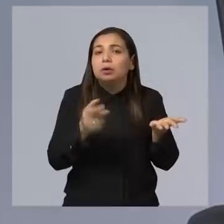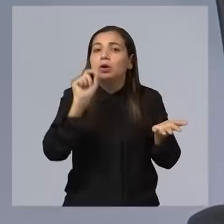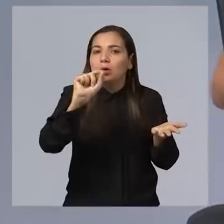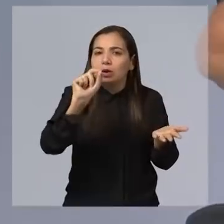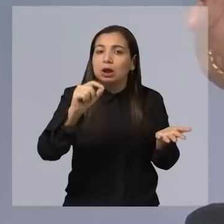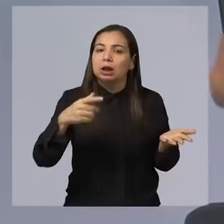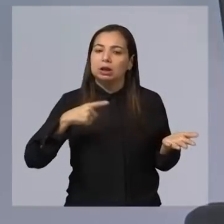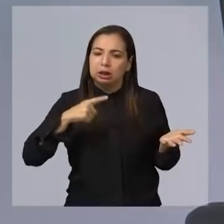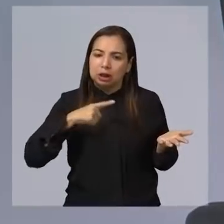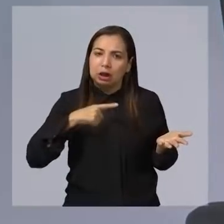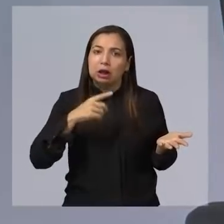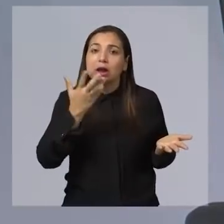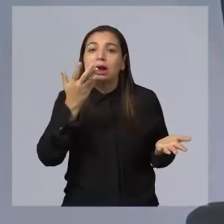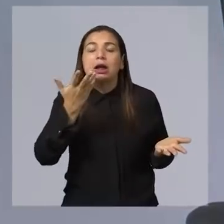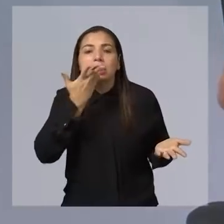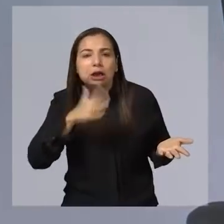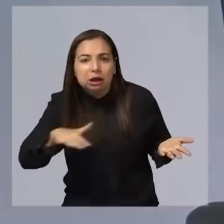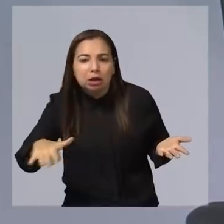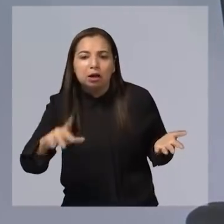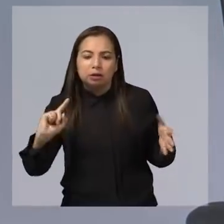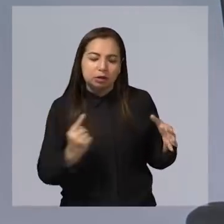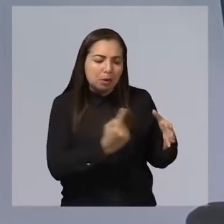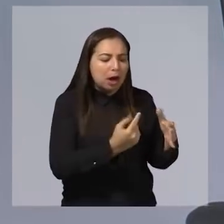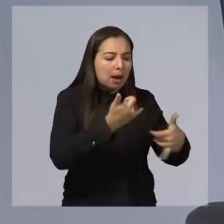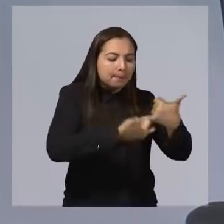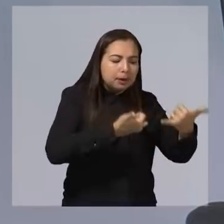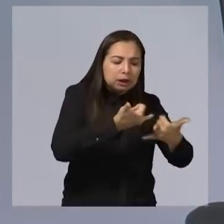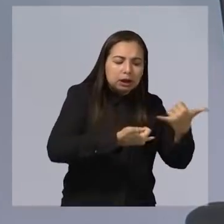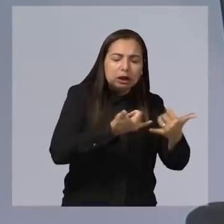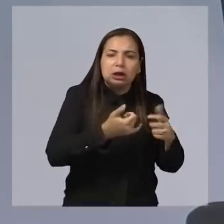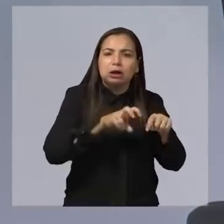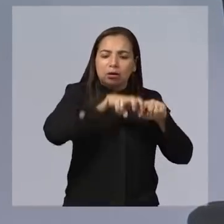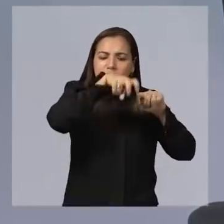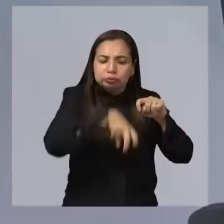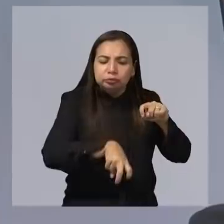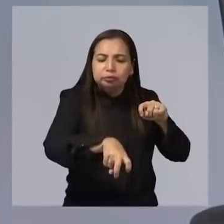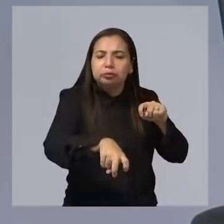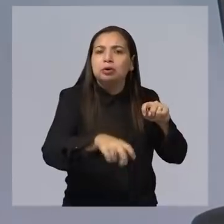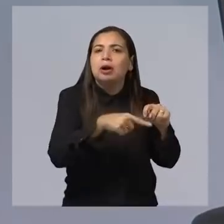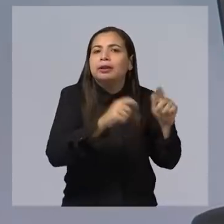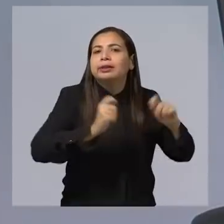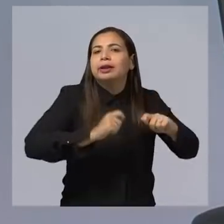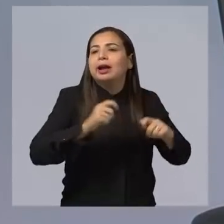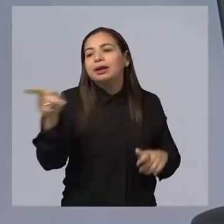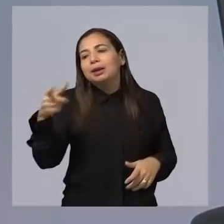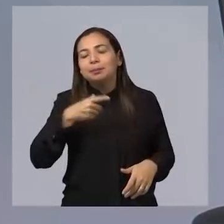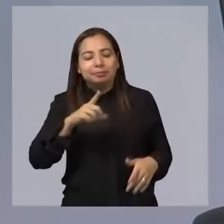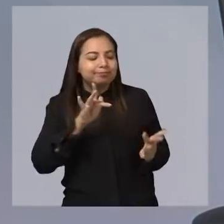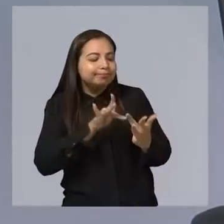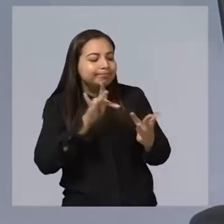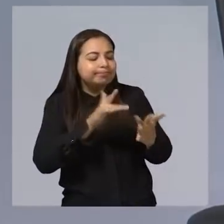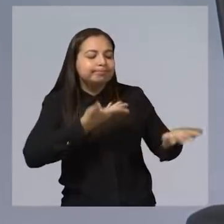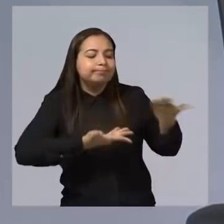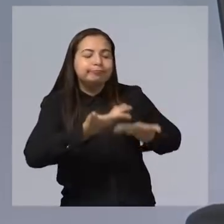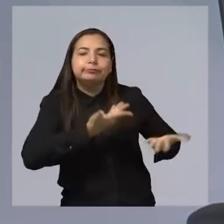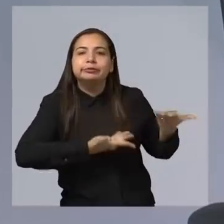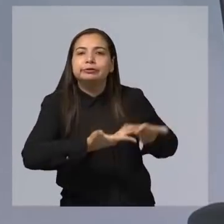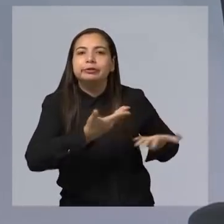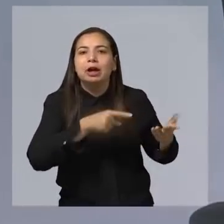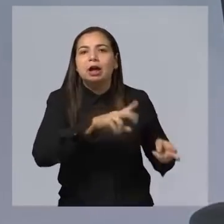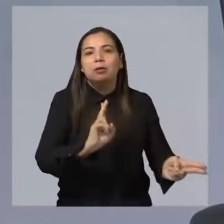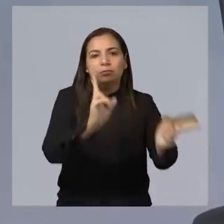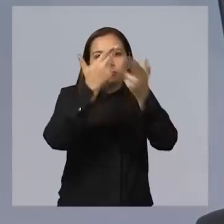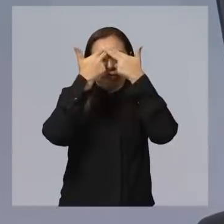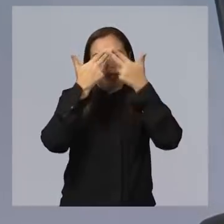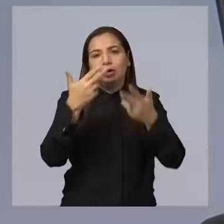lá, né, com uma brinquedo, escorregador, tudo. É. E aí a gente, mesma coisa, eu trago o preso, né? Aliás, essa